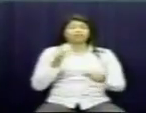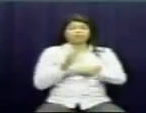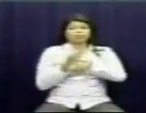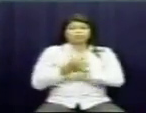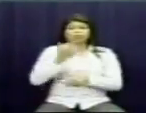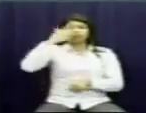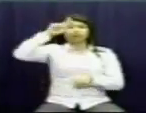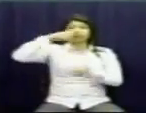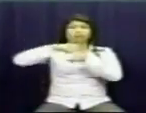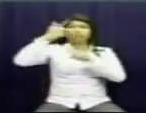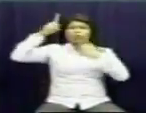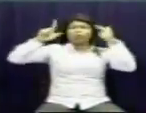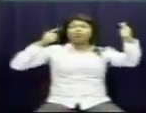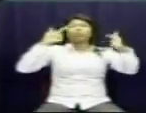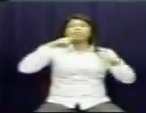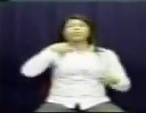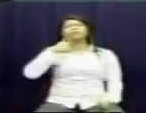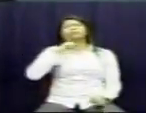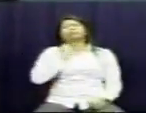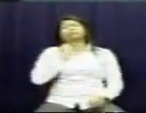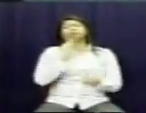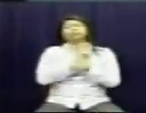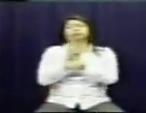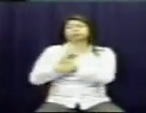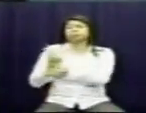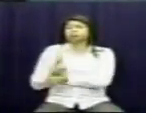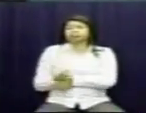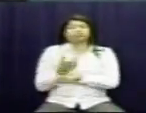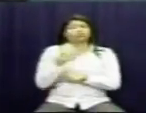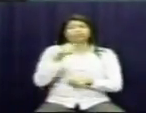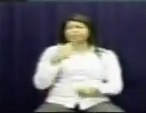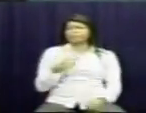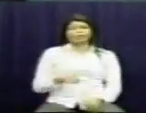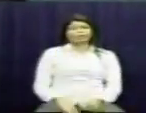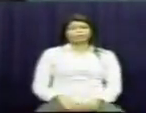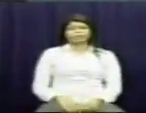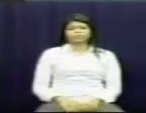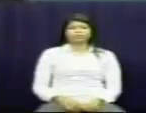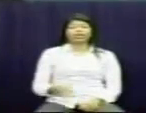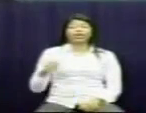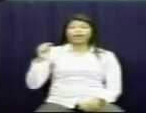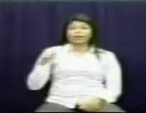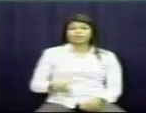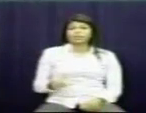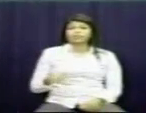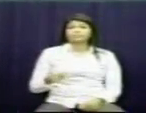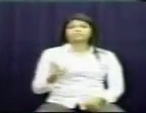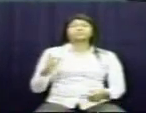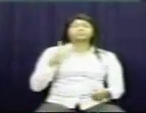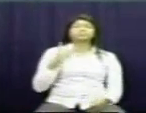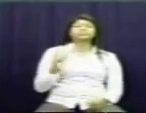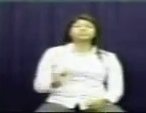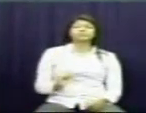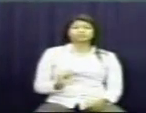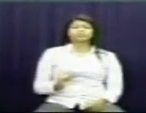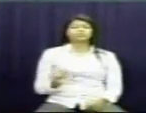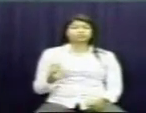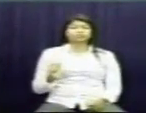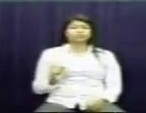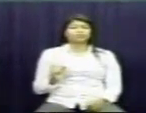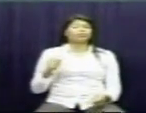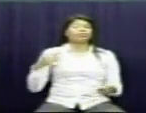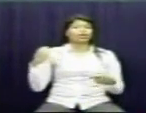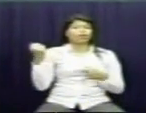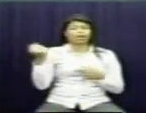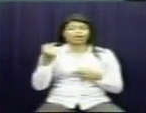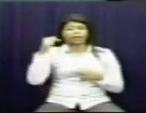fiscalização permanente. Portanto, o que foi tomado como conhecimento lá precisa ser aferido sobre as